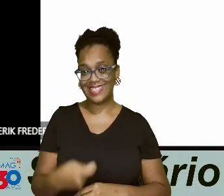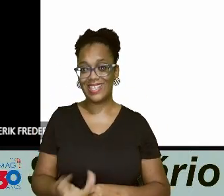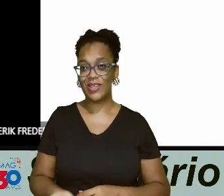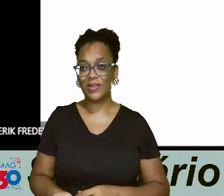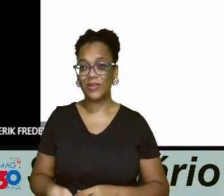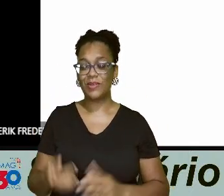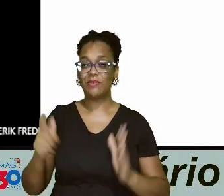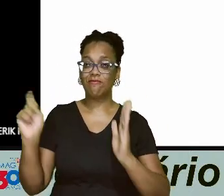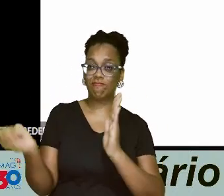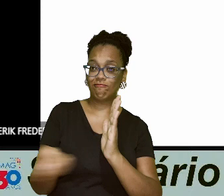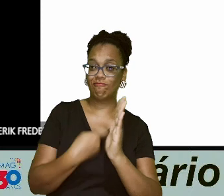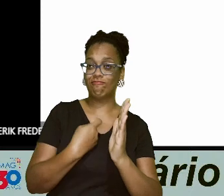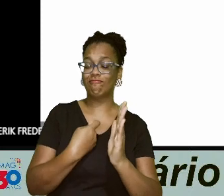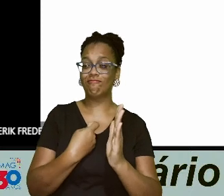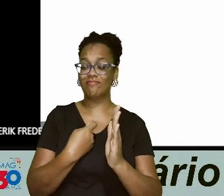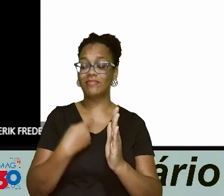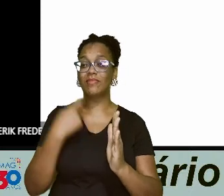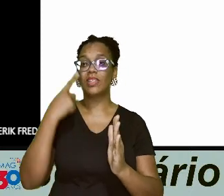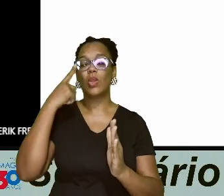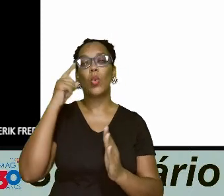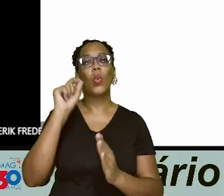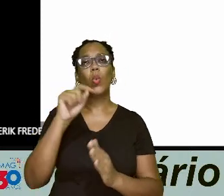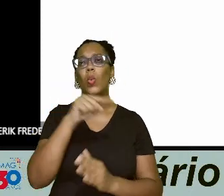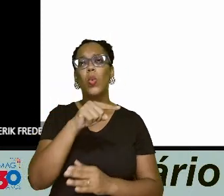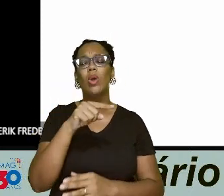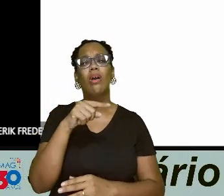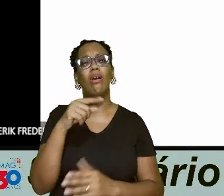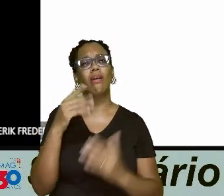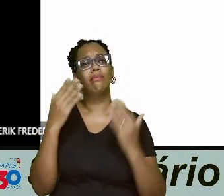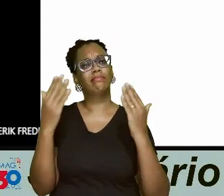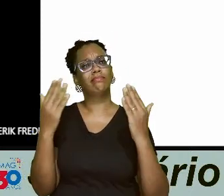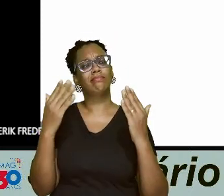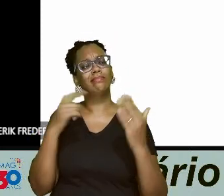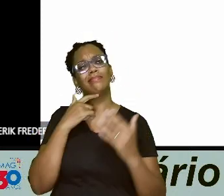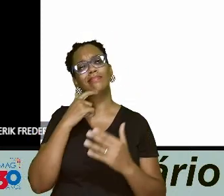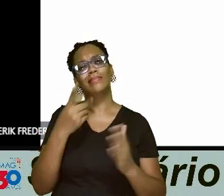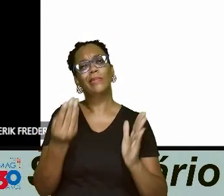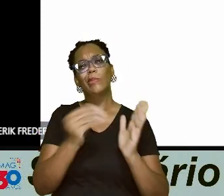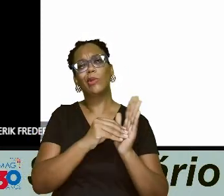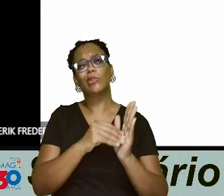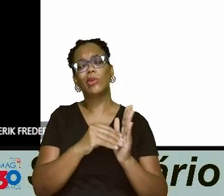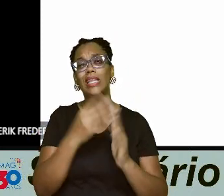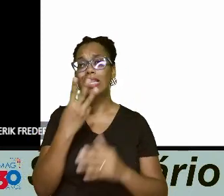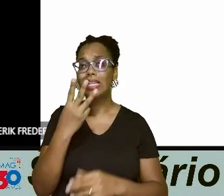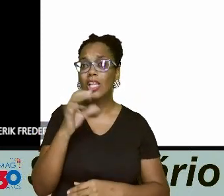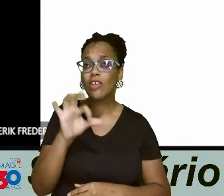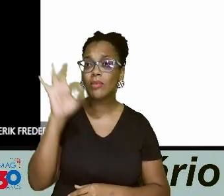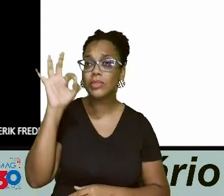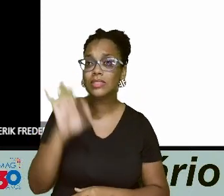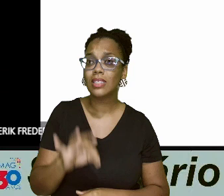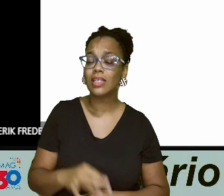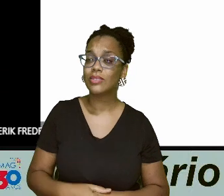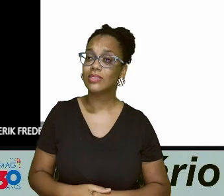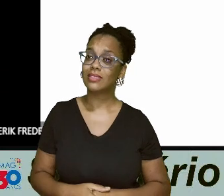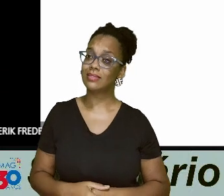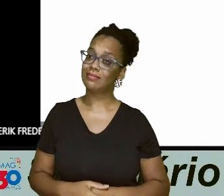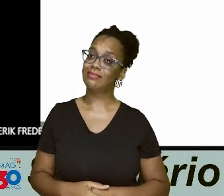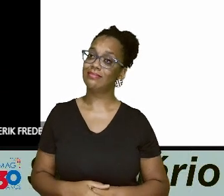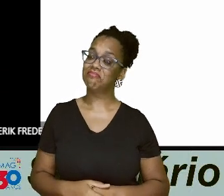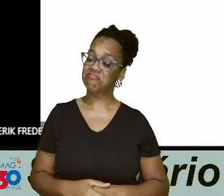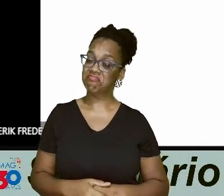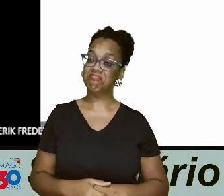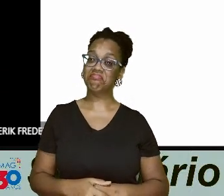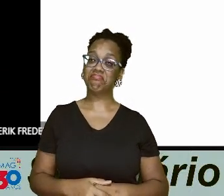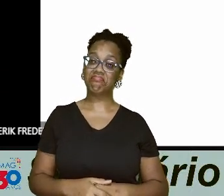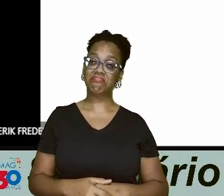a prescrição, que essa circunstância sequer constou em 39% dos casos, né? Em